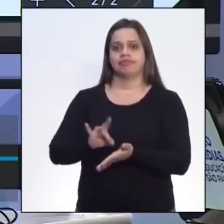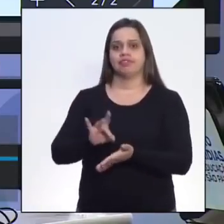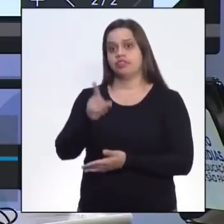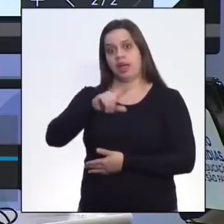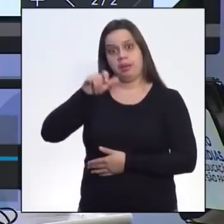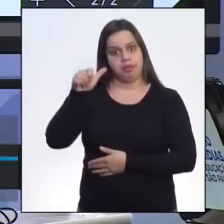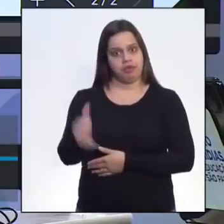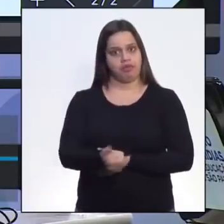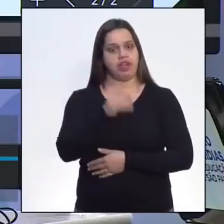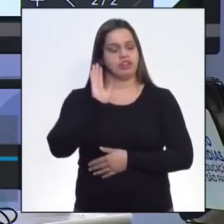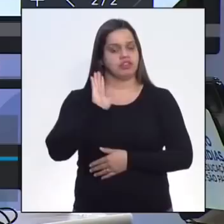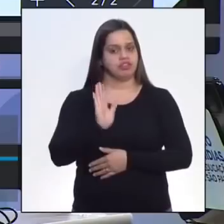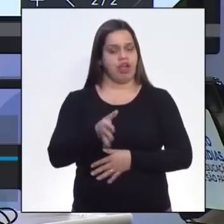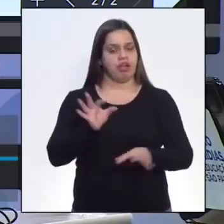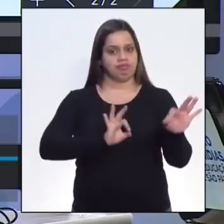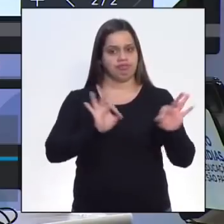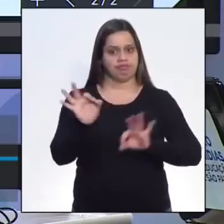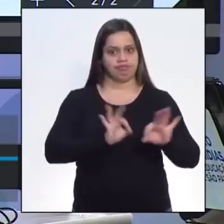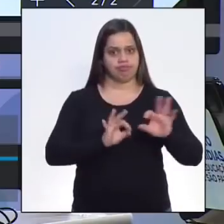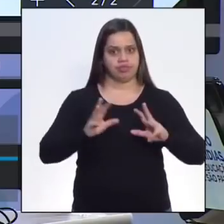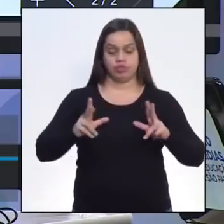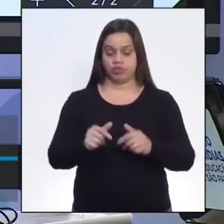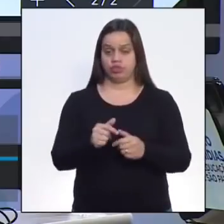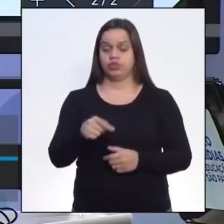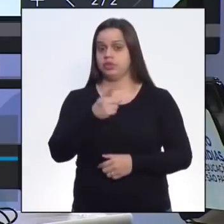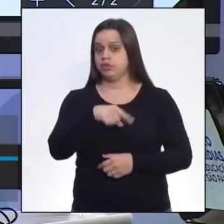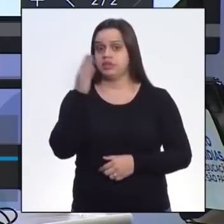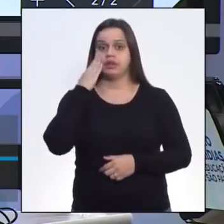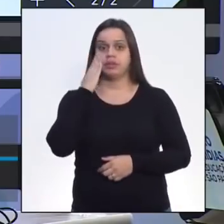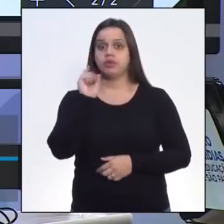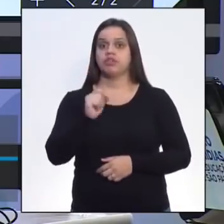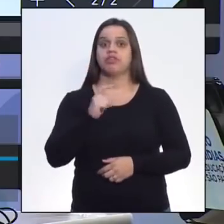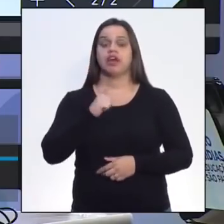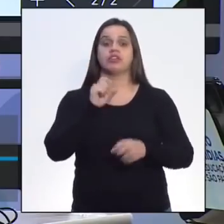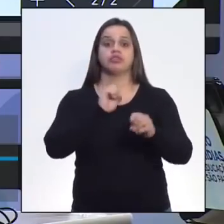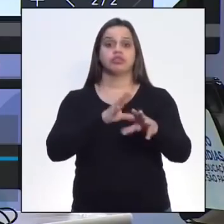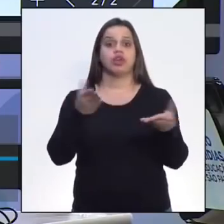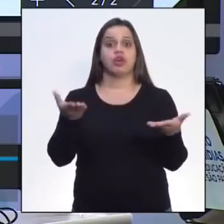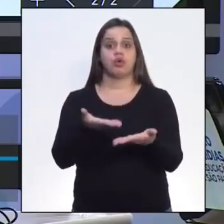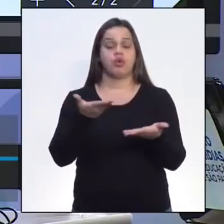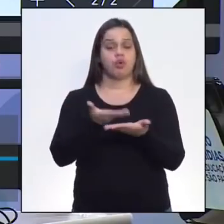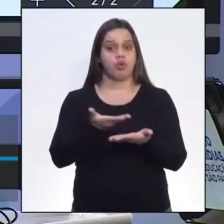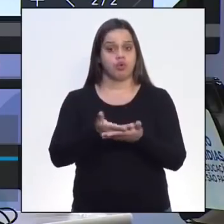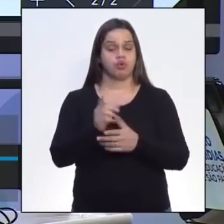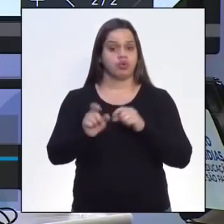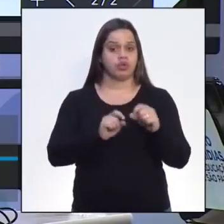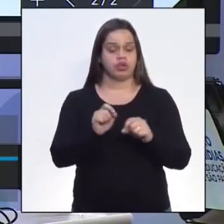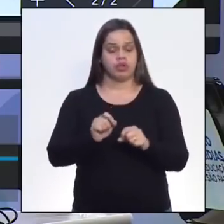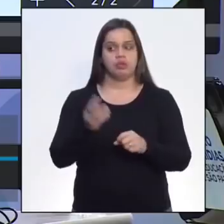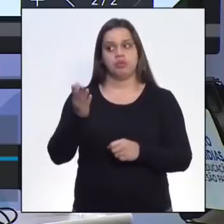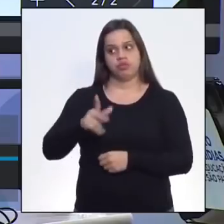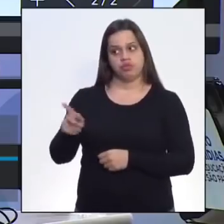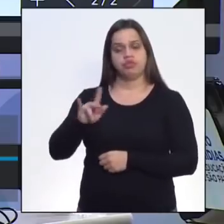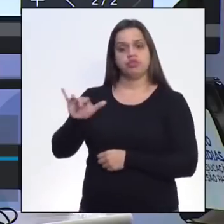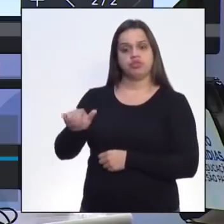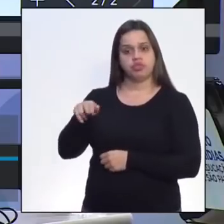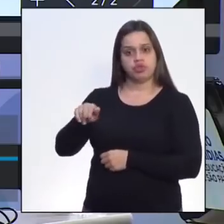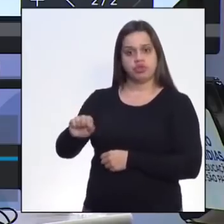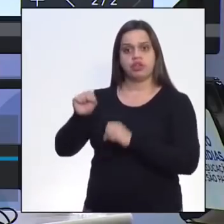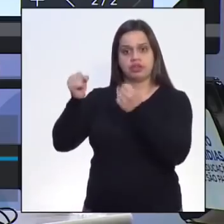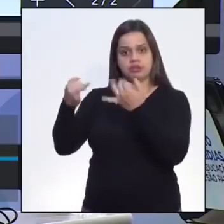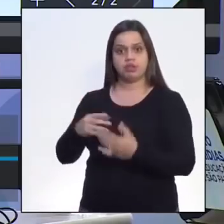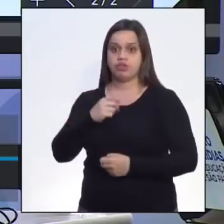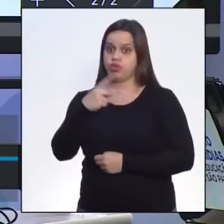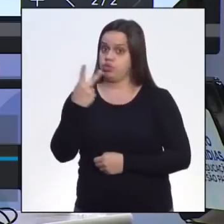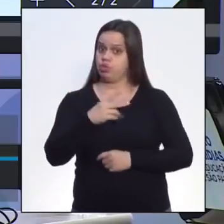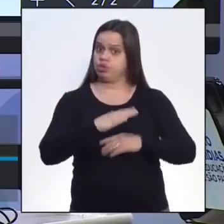dia. Então, para vocês saberem o que nós teremos na aula de hoje. Como o Jonas disse, nós vamos trabalhar 2 habilidades.